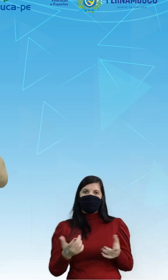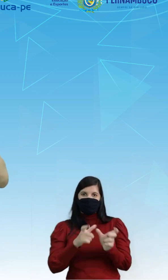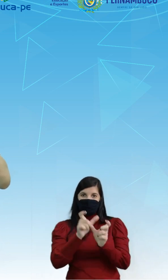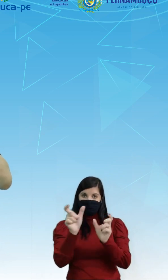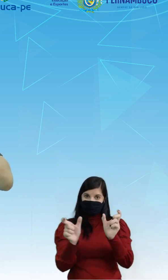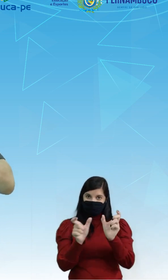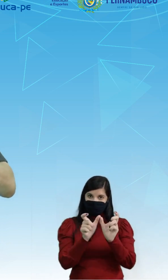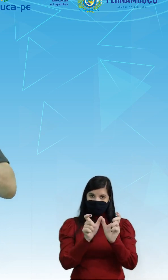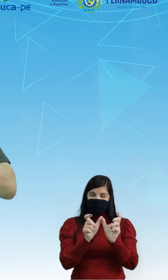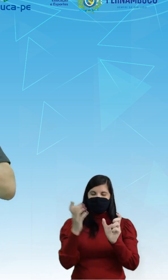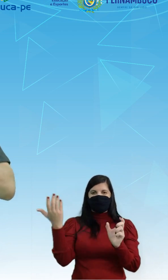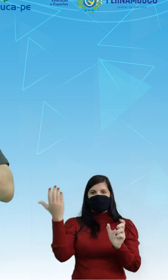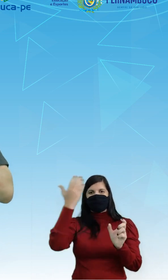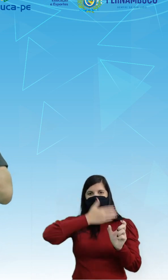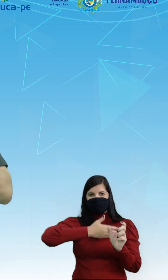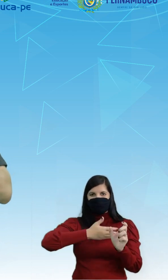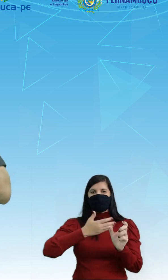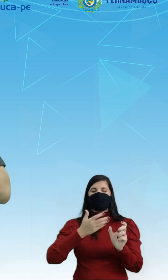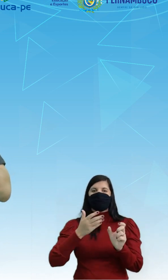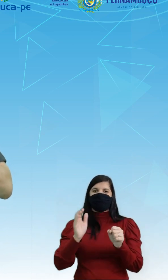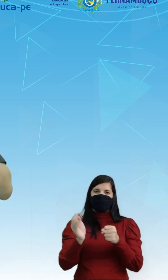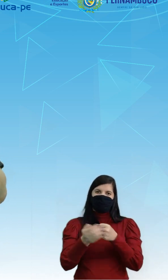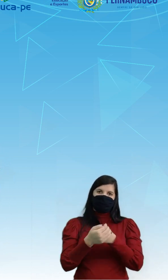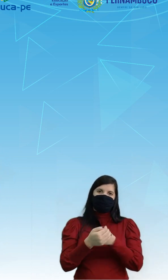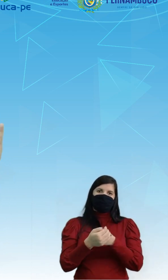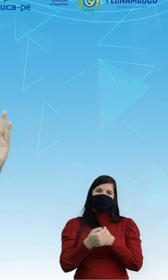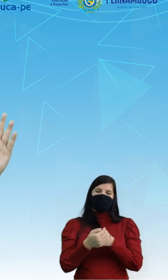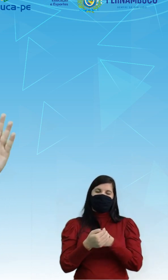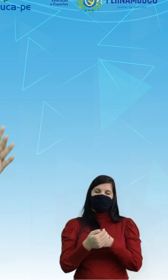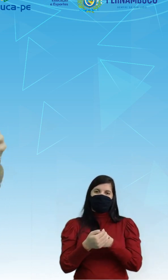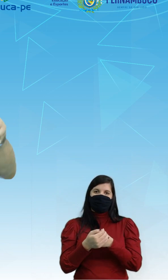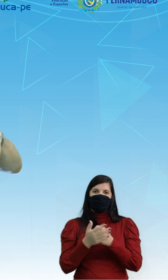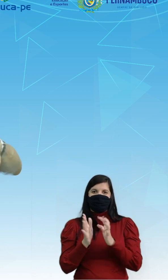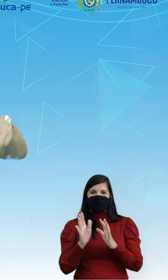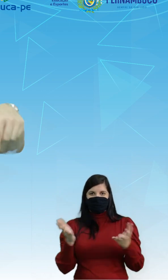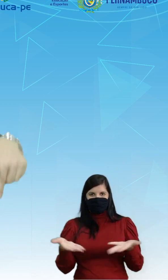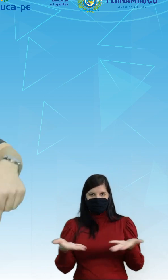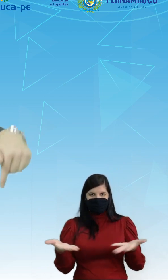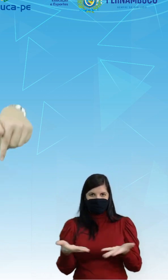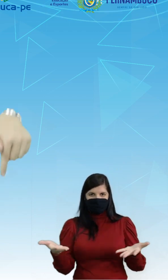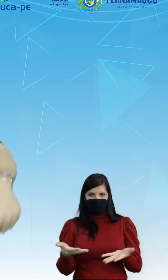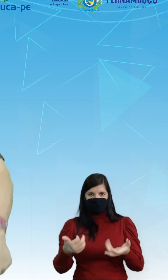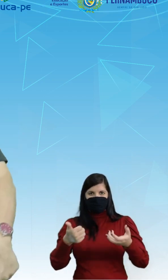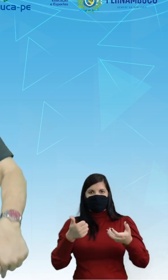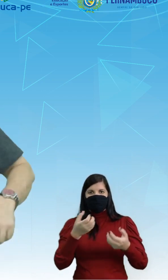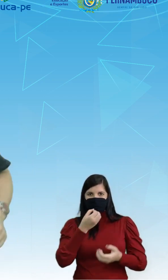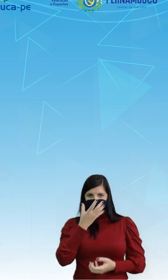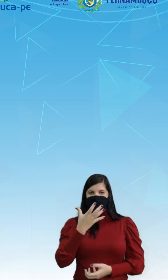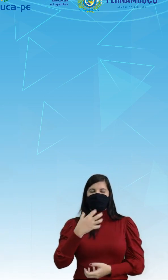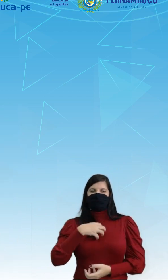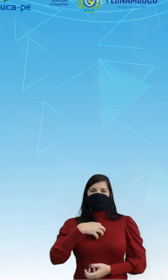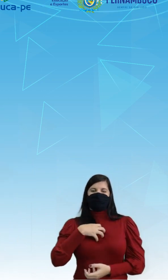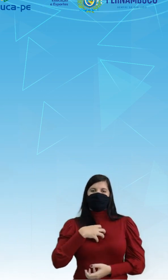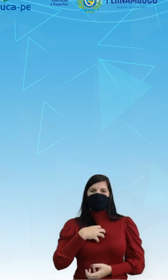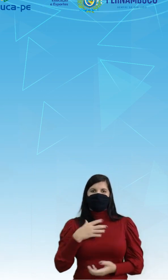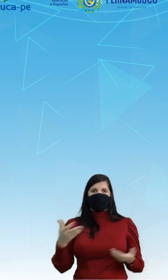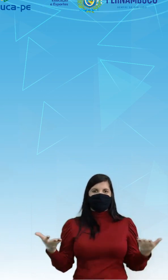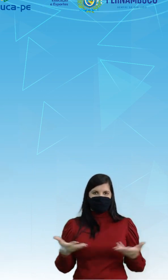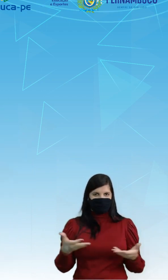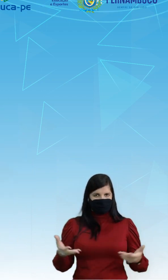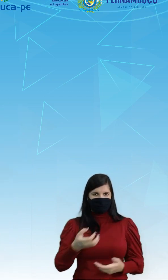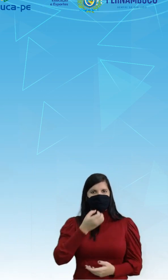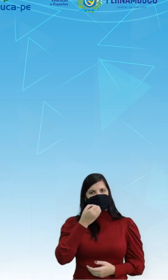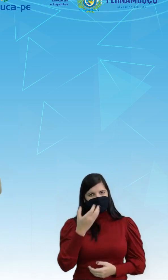ele aponta para o implícito. Então, quando eu digo assim, hoje eu estou bem. Quando eu digo hoje eu